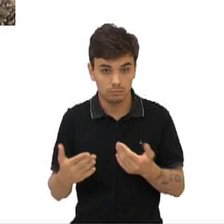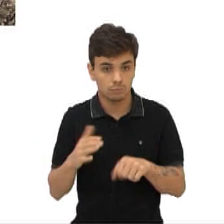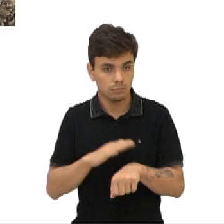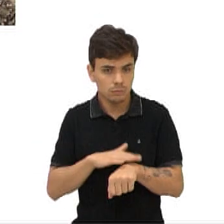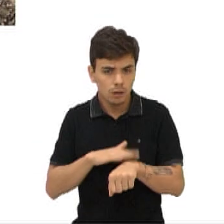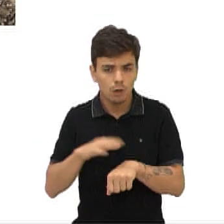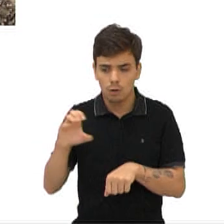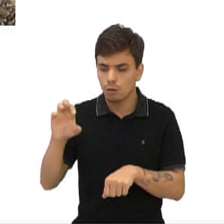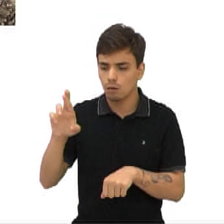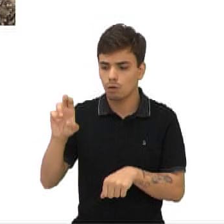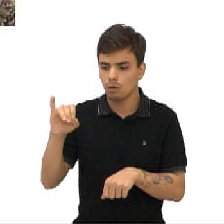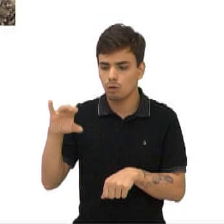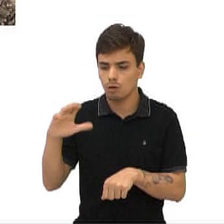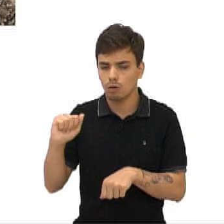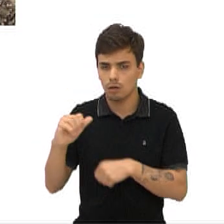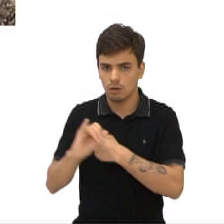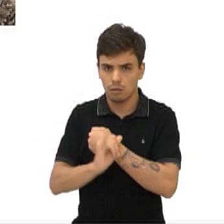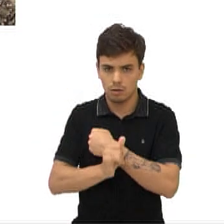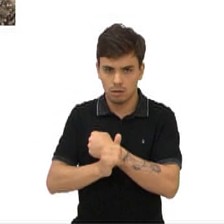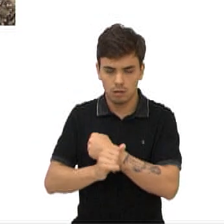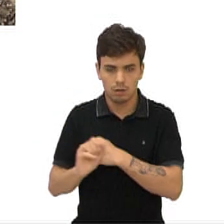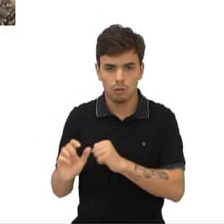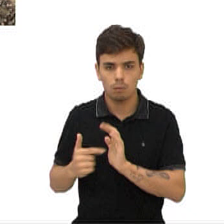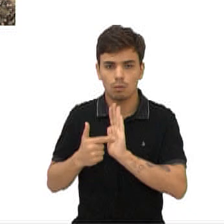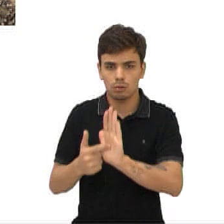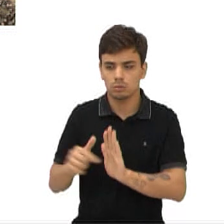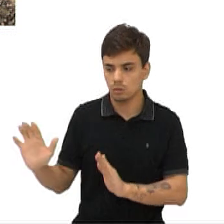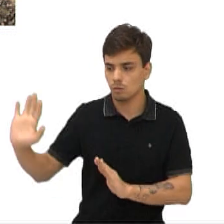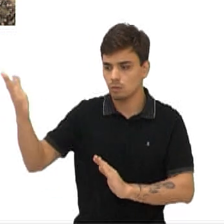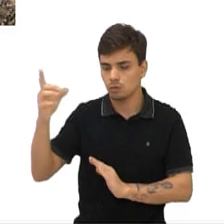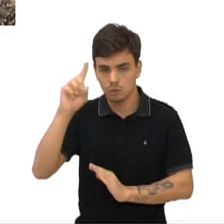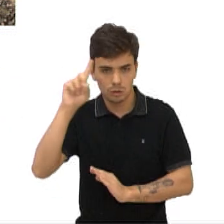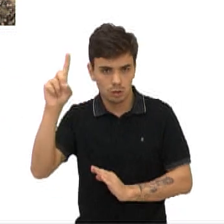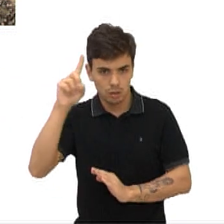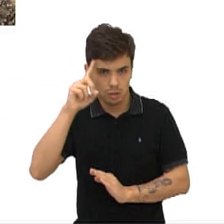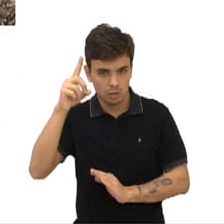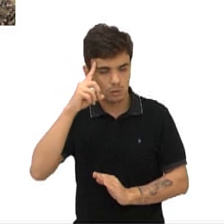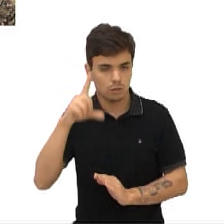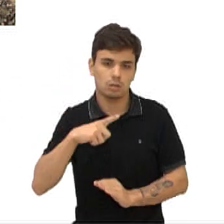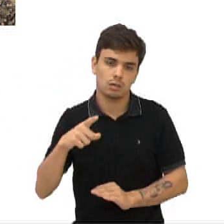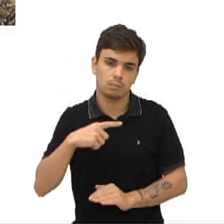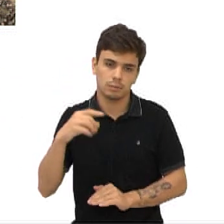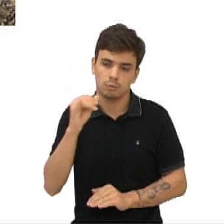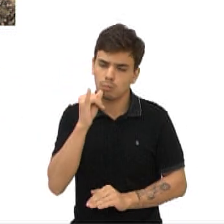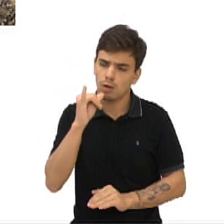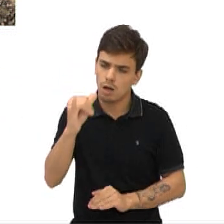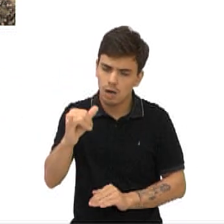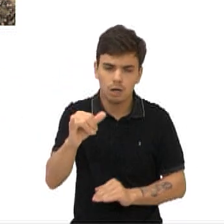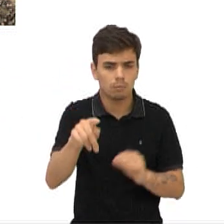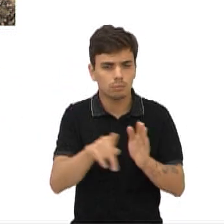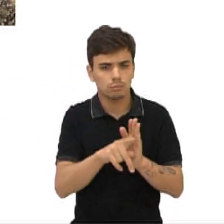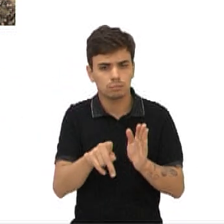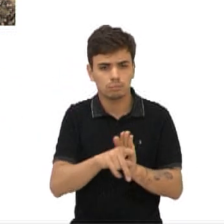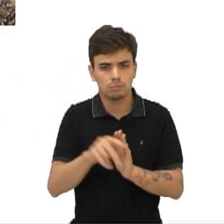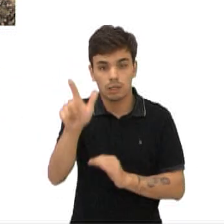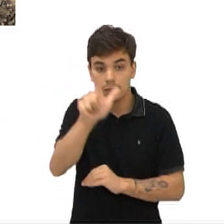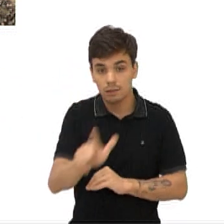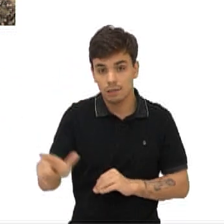ela coloca ali fatos do cotidiano, são narrados de uma forma literária e